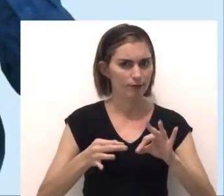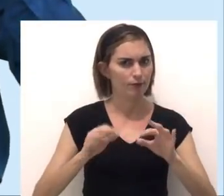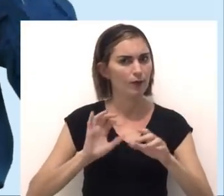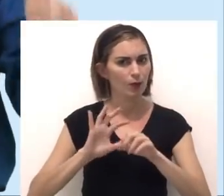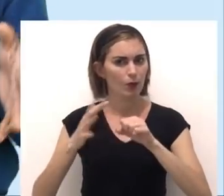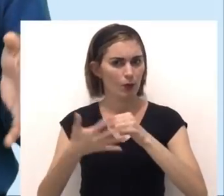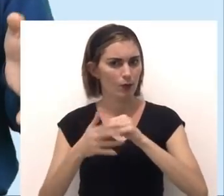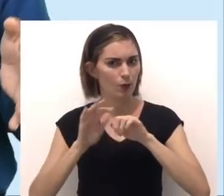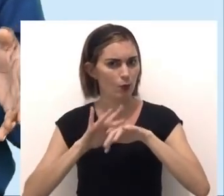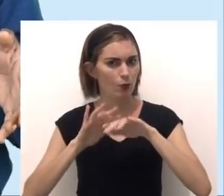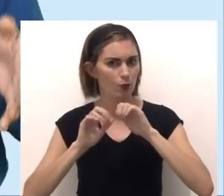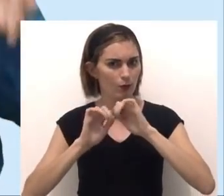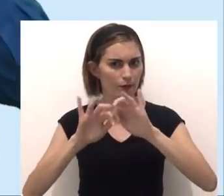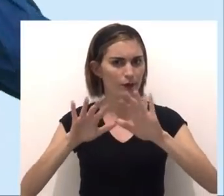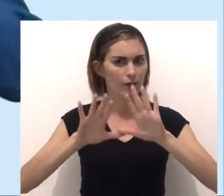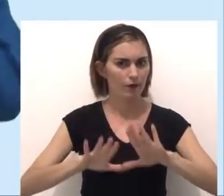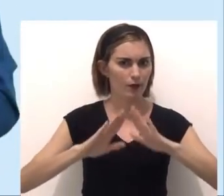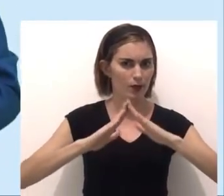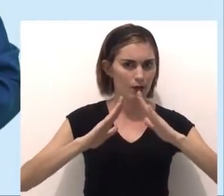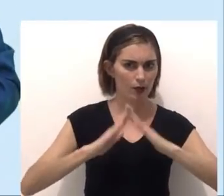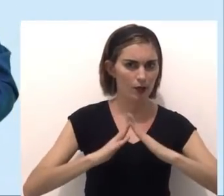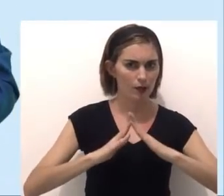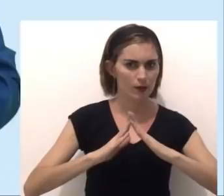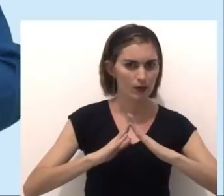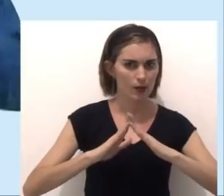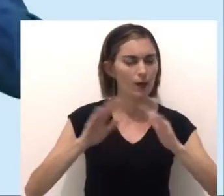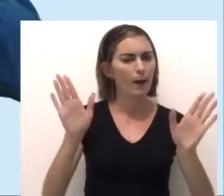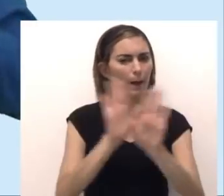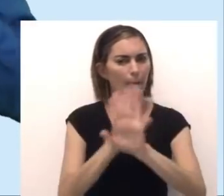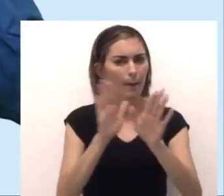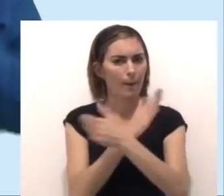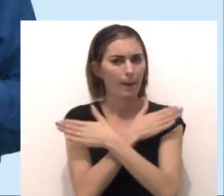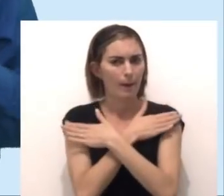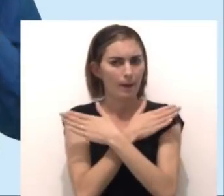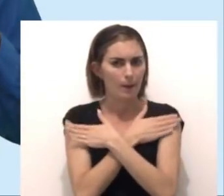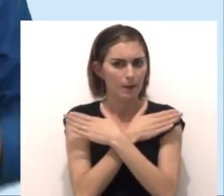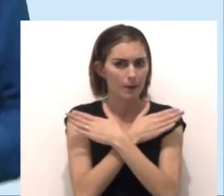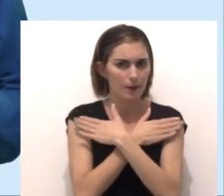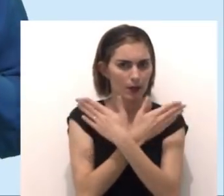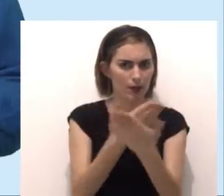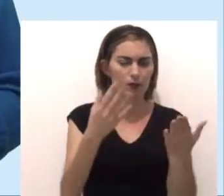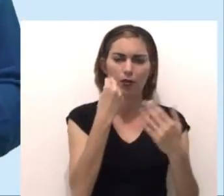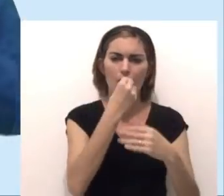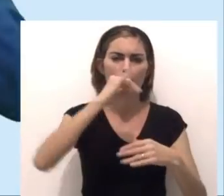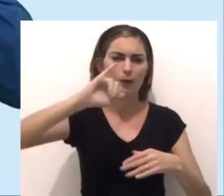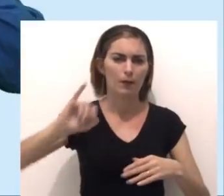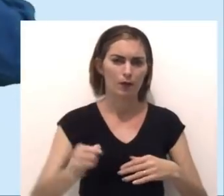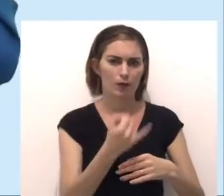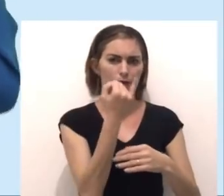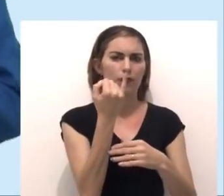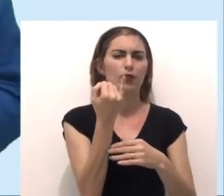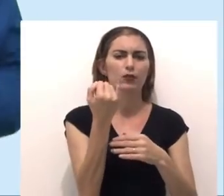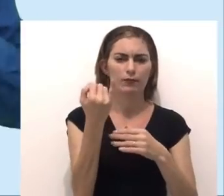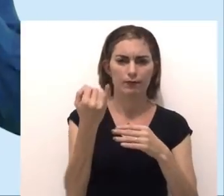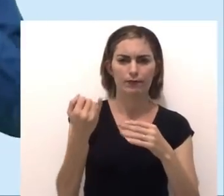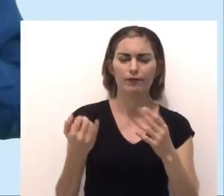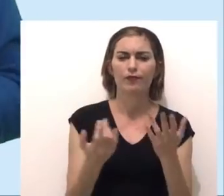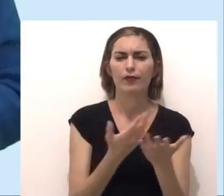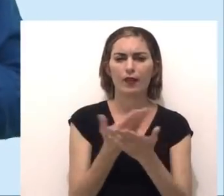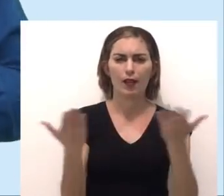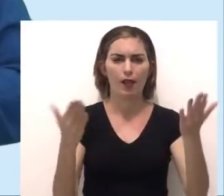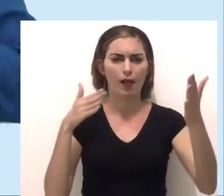essa pandemia é ficar em casa. Um grande abraço fraterno e aproveite